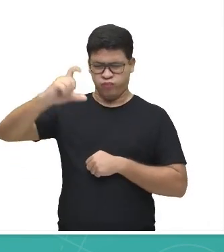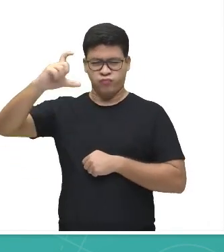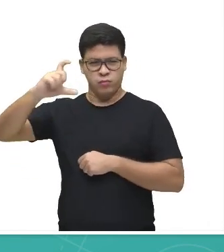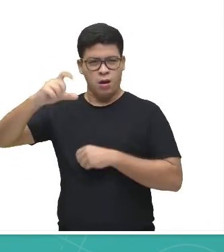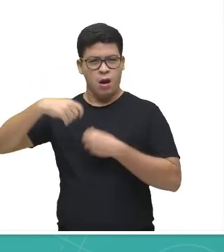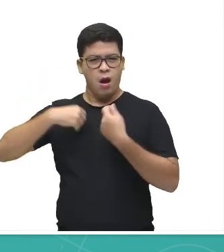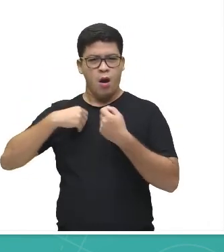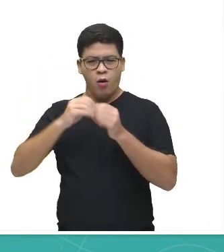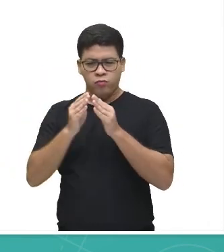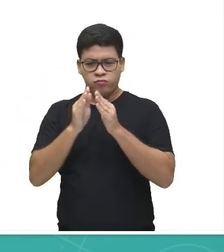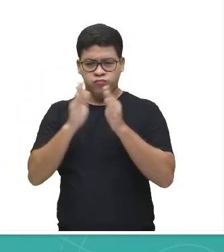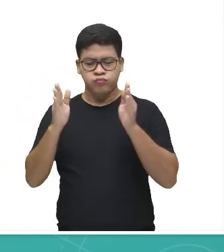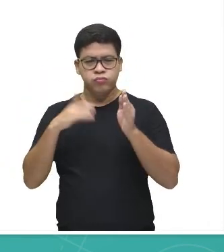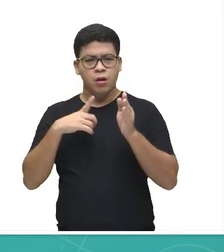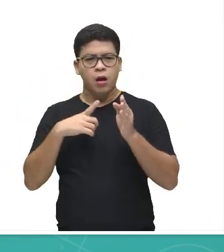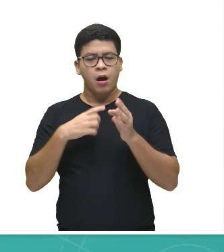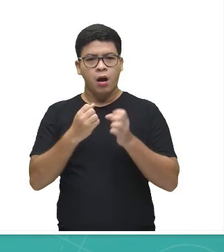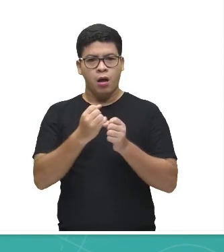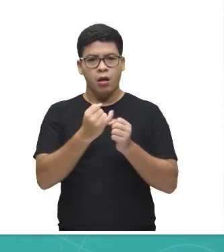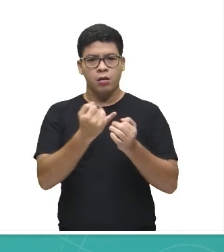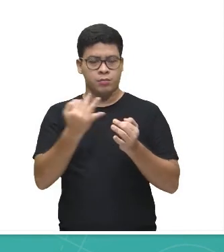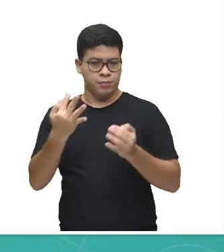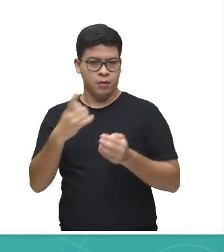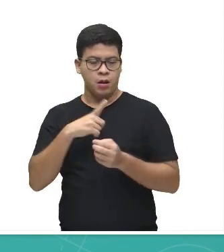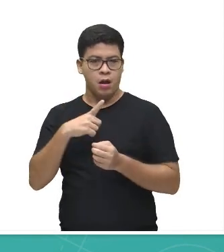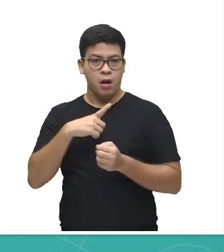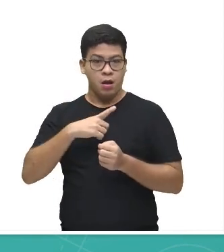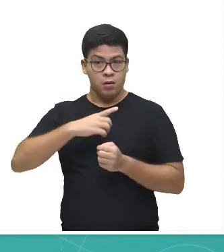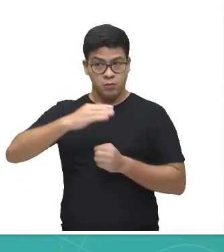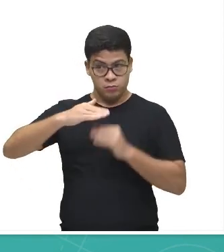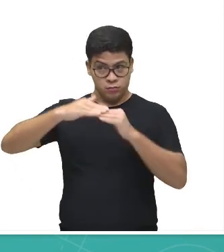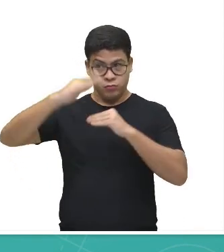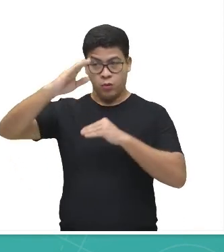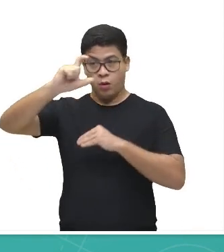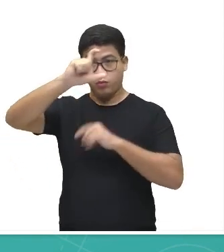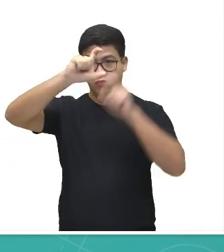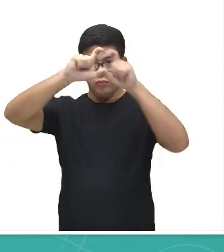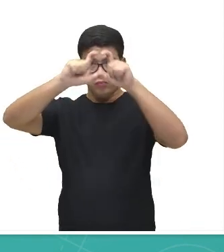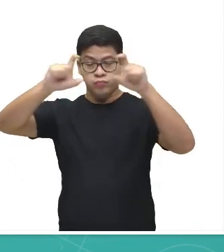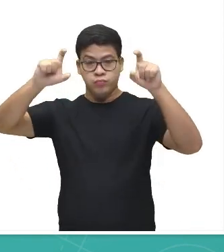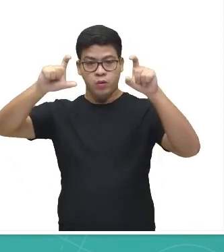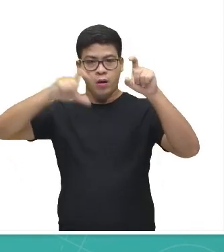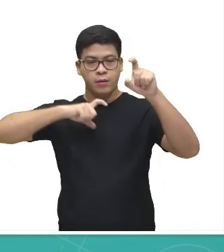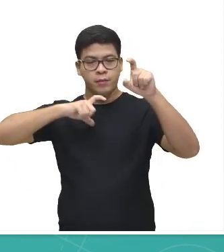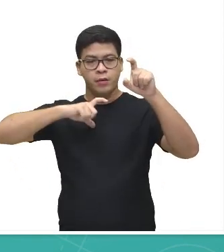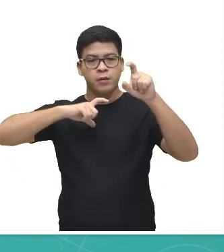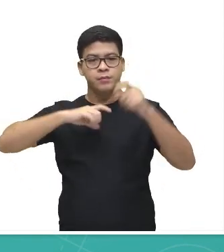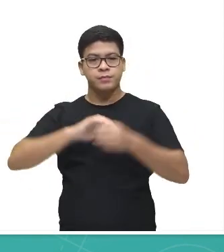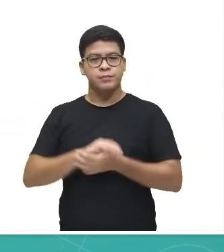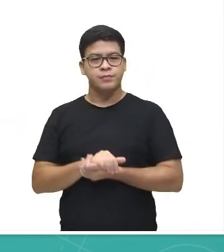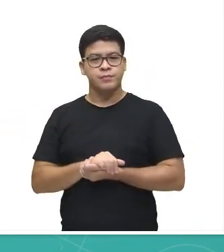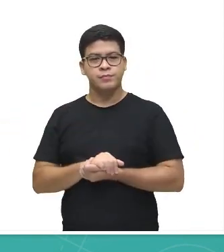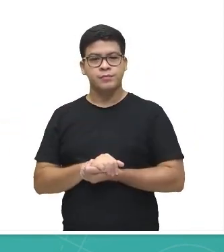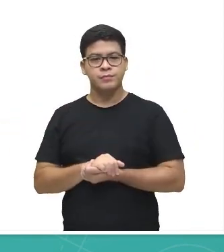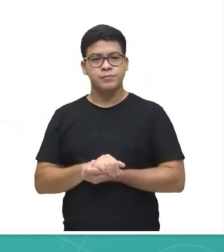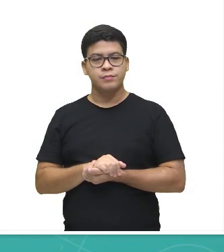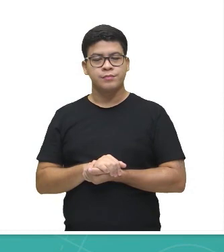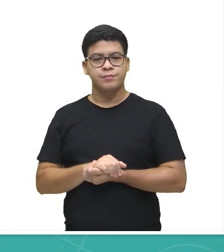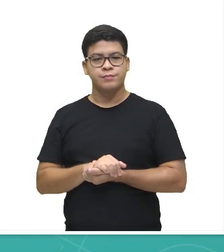número maior, ele sempre fica na parte de cima. E o segundo número, que é o 68, vou melhorar esse 68 aqui, né?